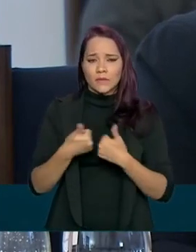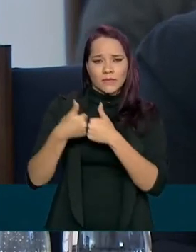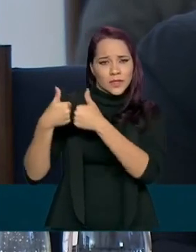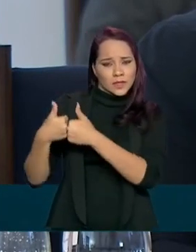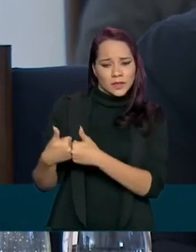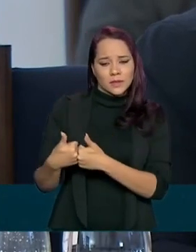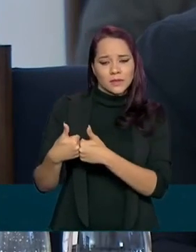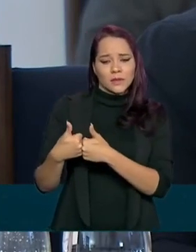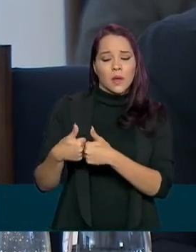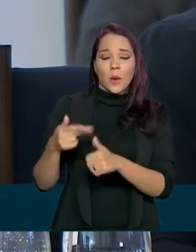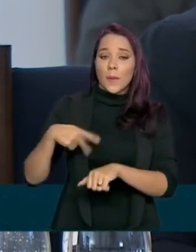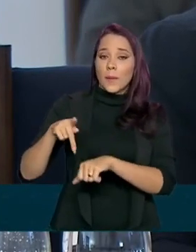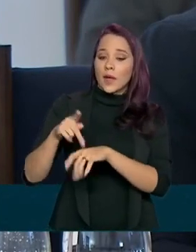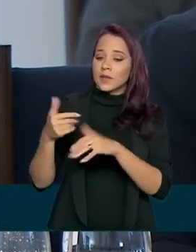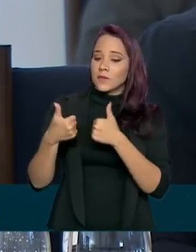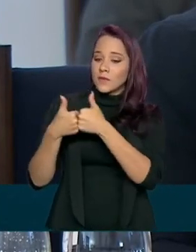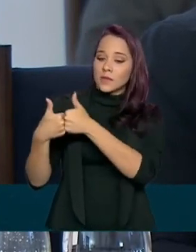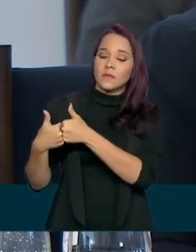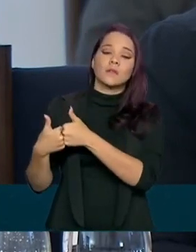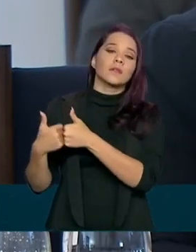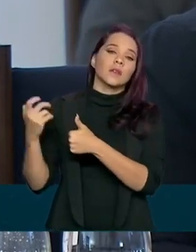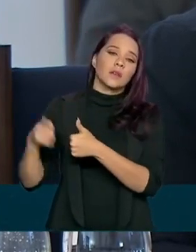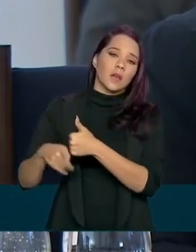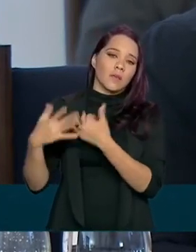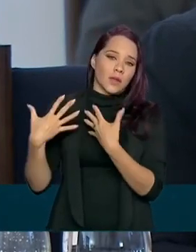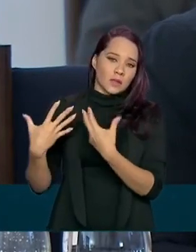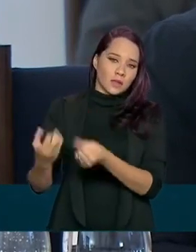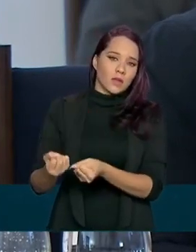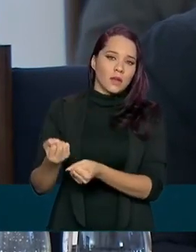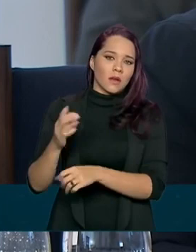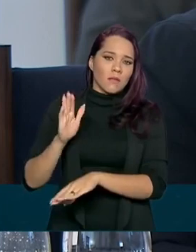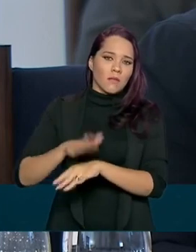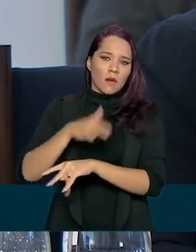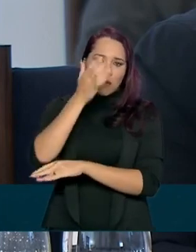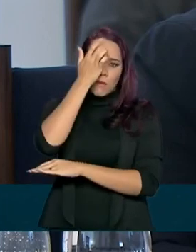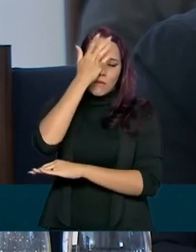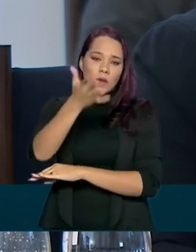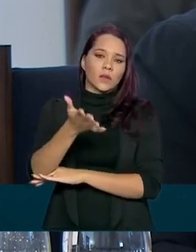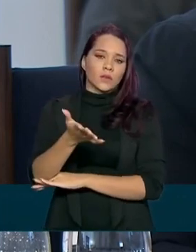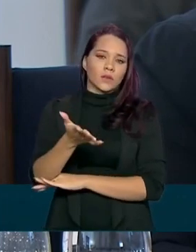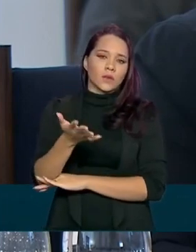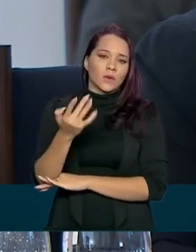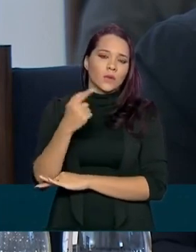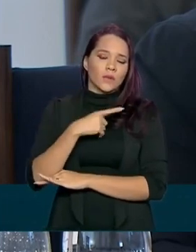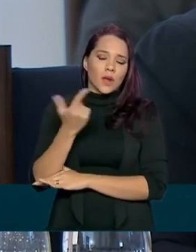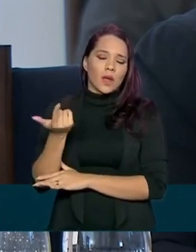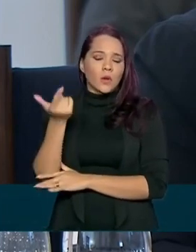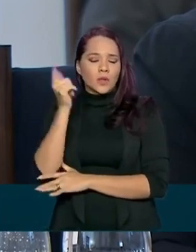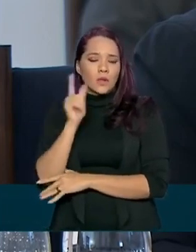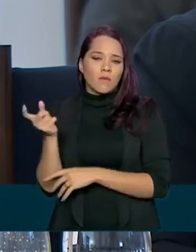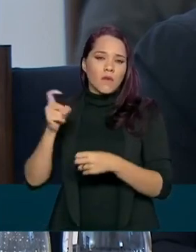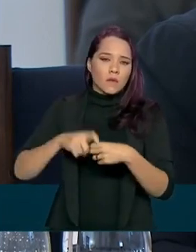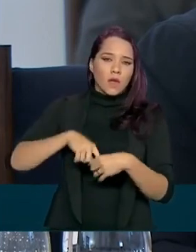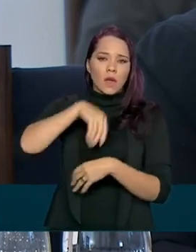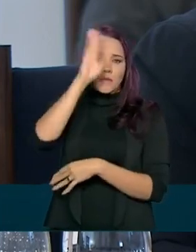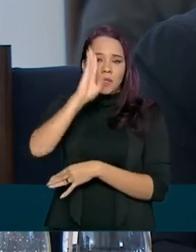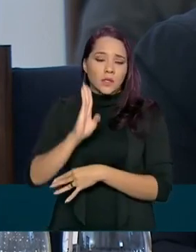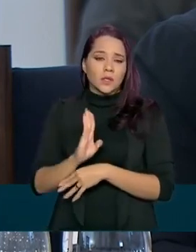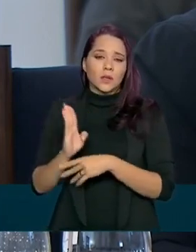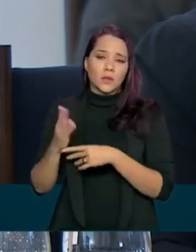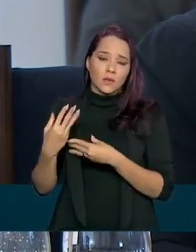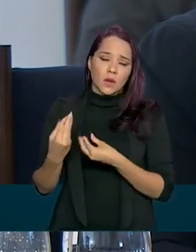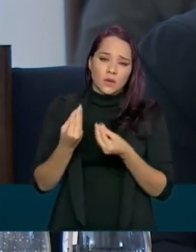vizinhos para permitir a maior facilidade possível na repatriação e no atendimento